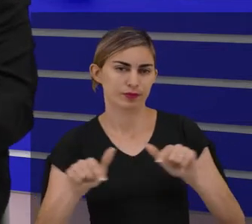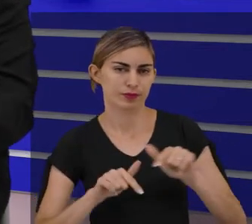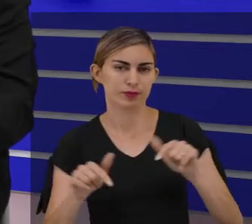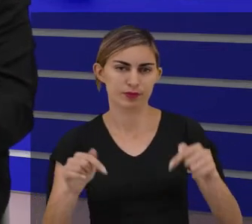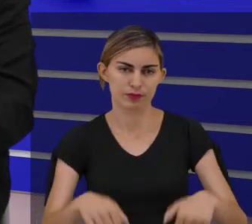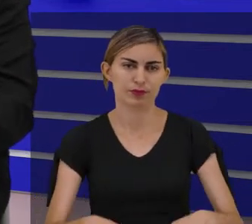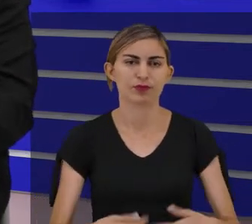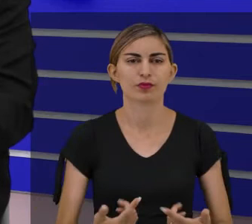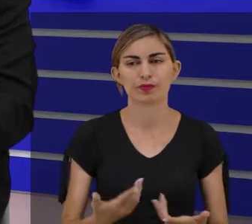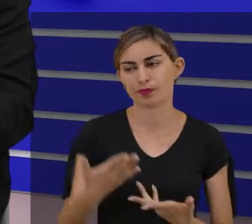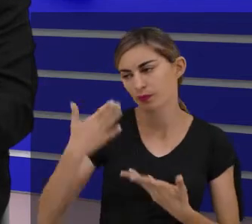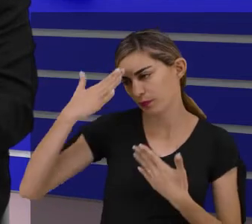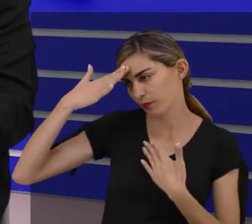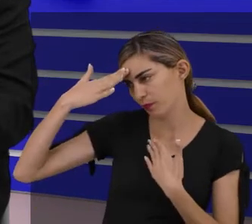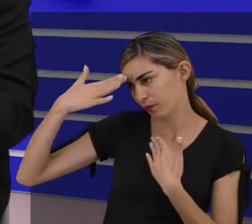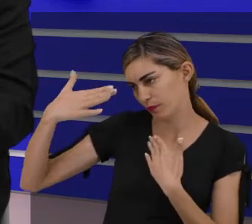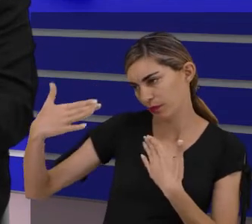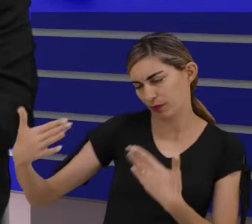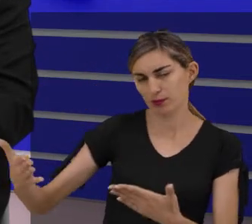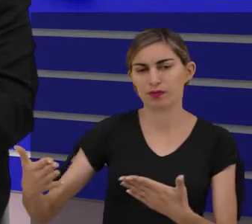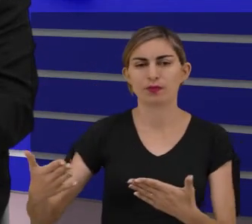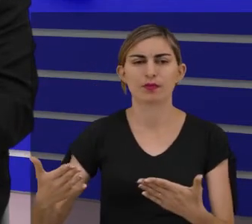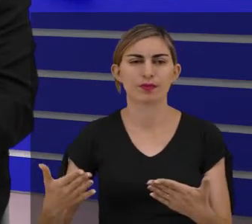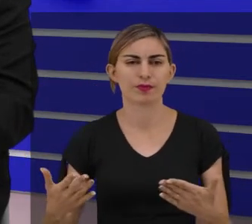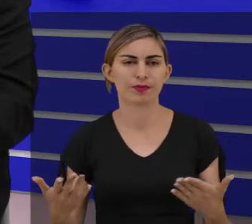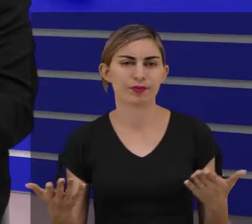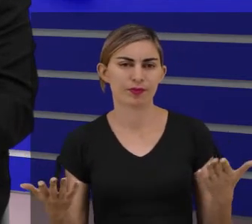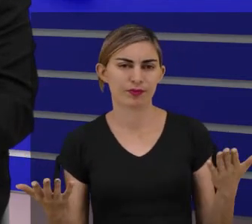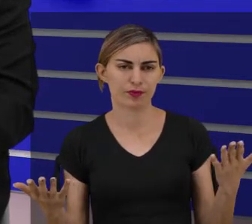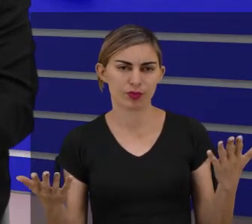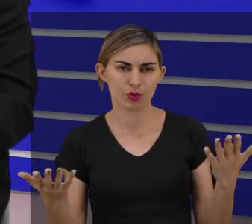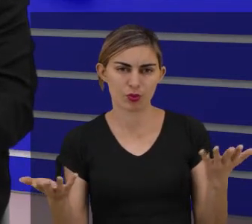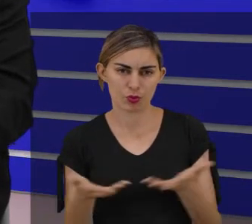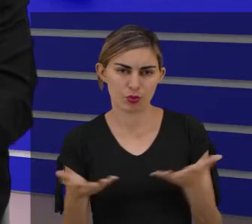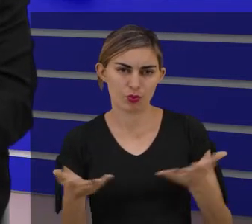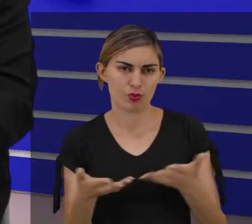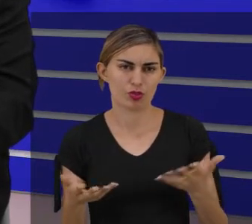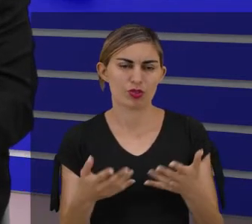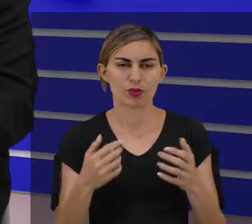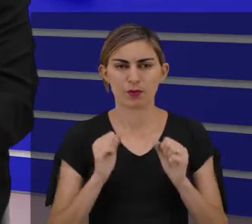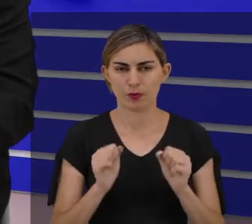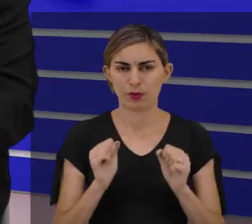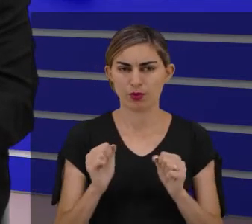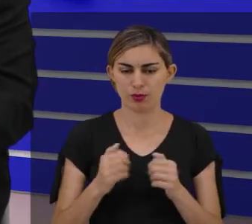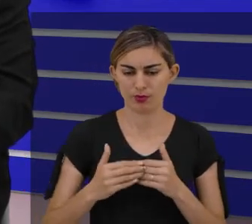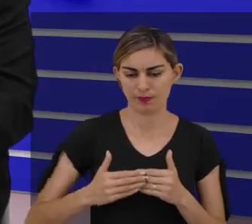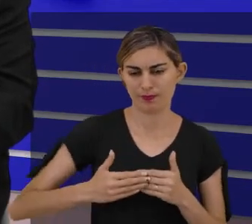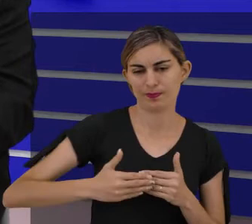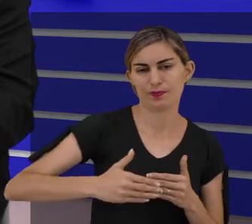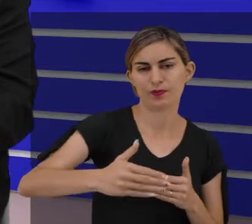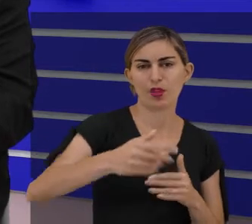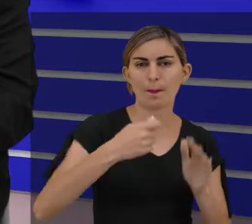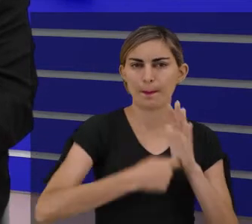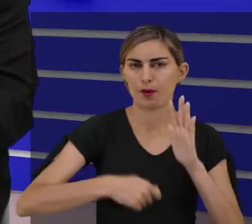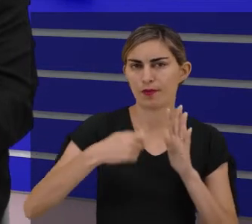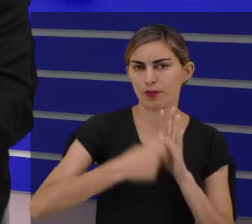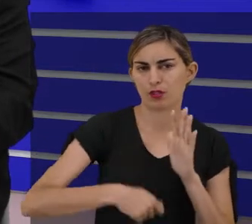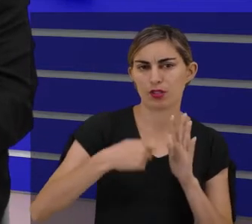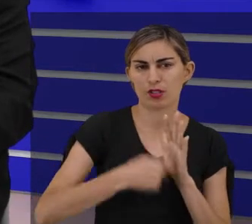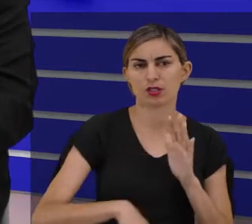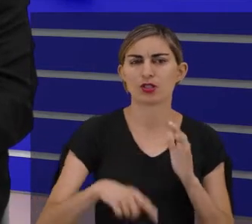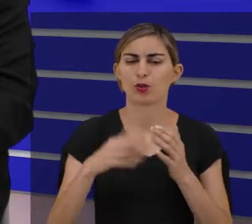cotidiano. Muito obrigada, César. A gente pode, a partir dessa